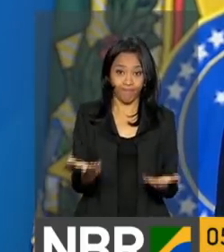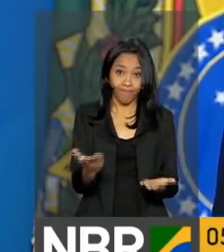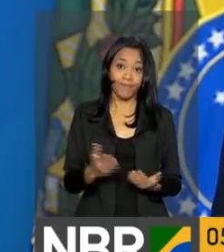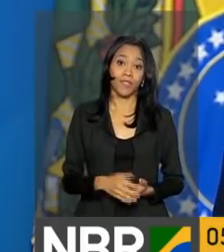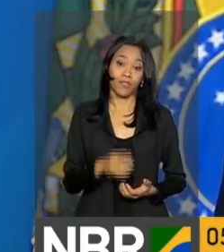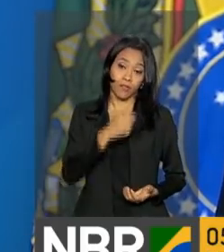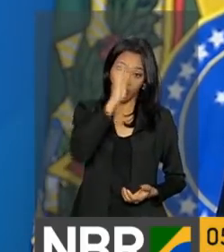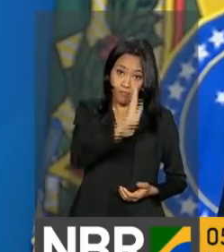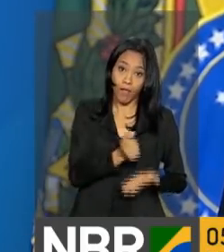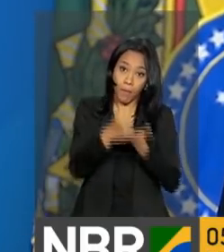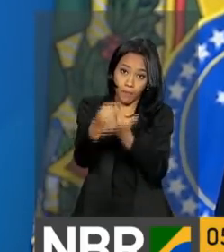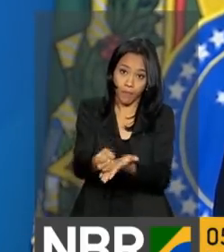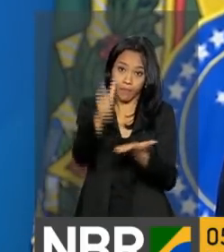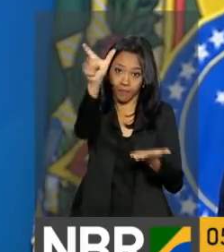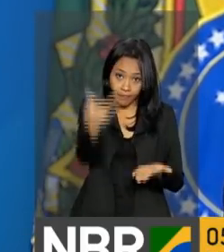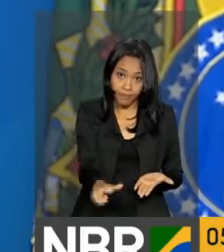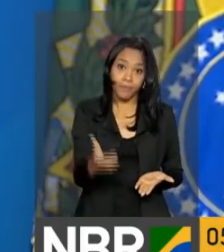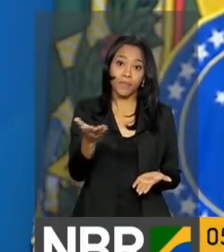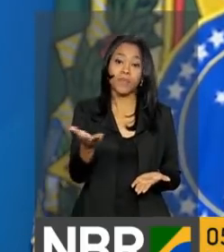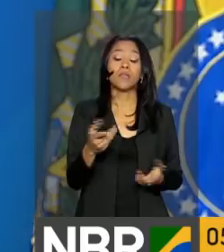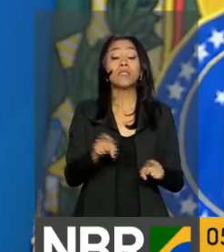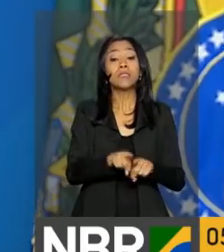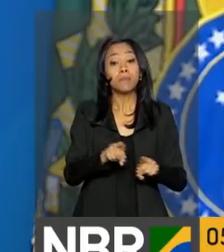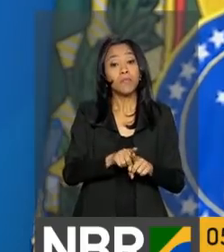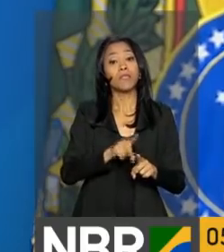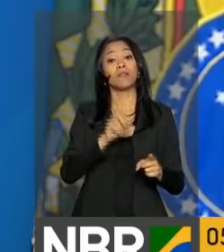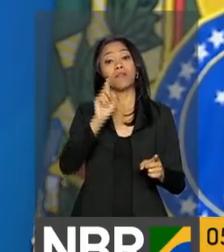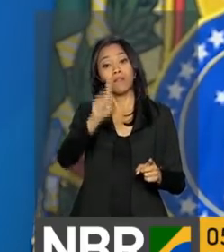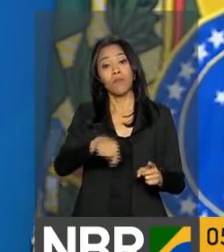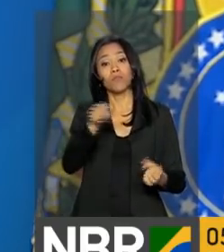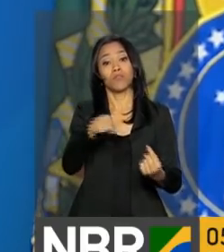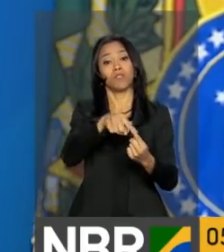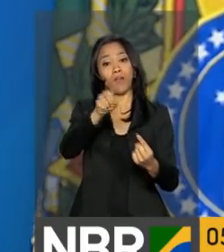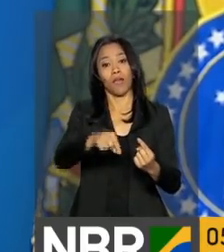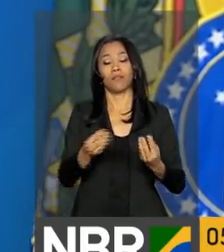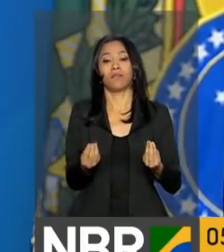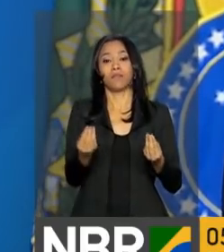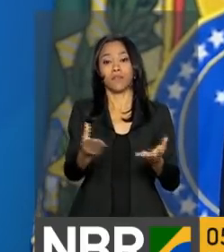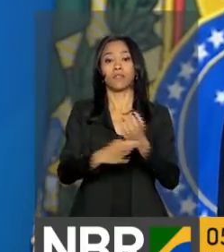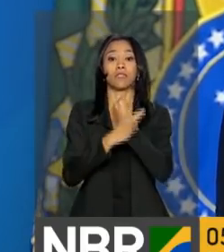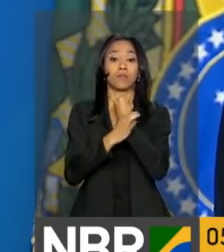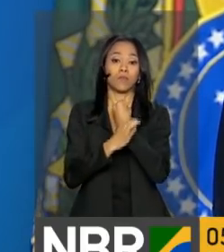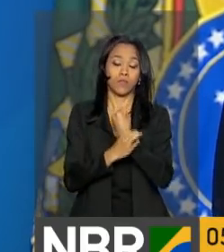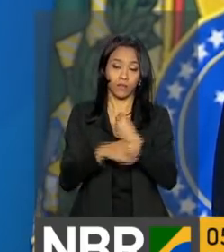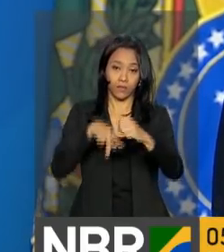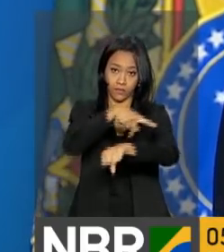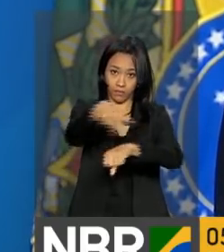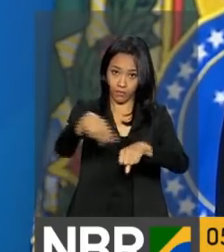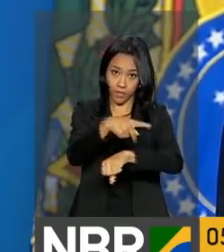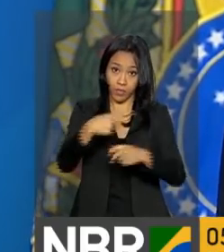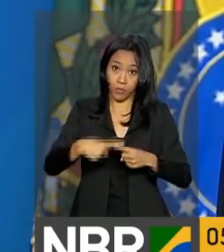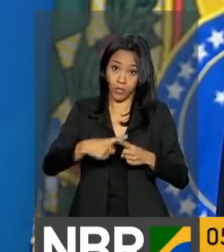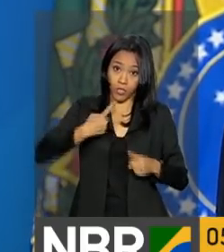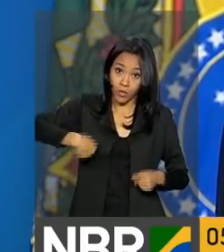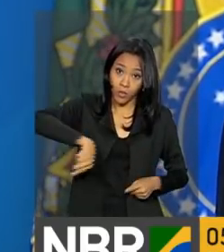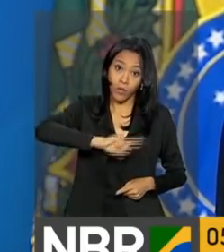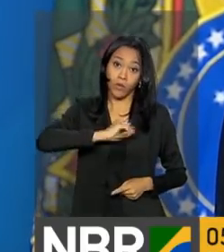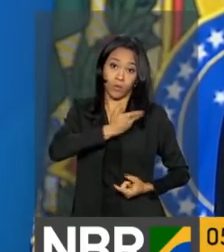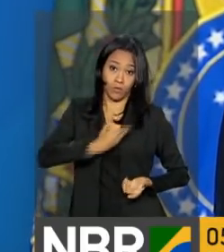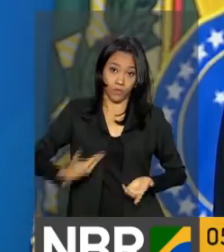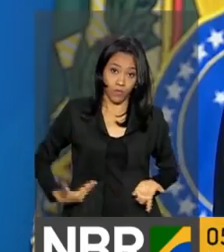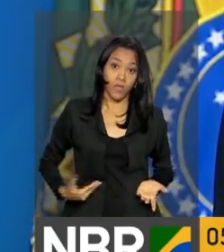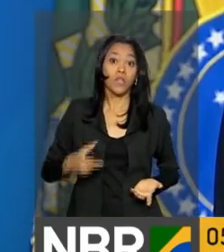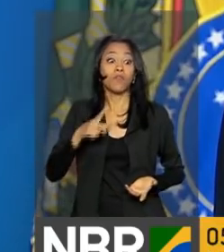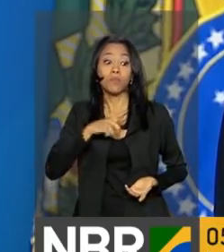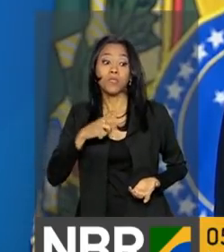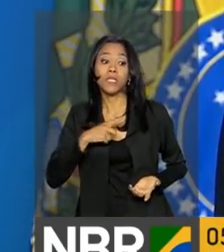do mesmo modo para a segurança do estado brasileiro não é porque nós autoridades teremos informações